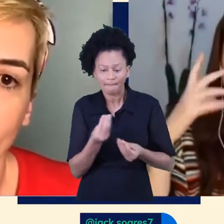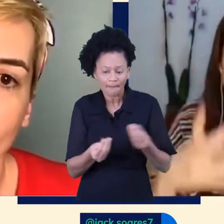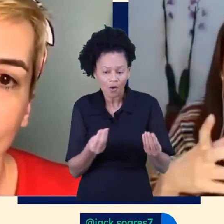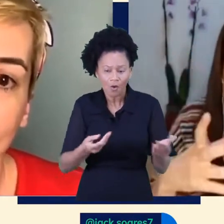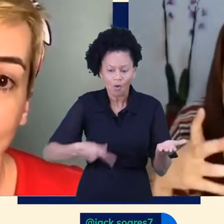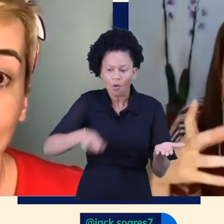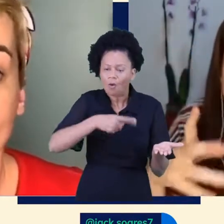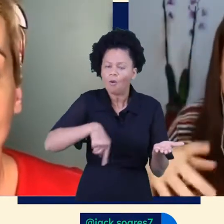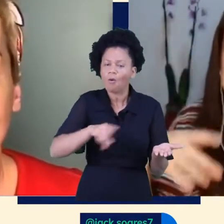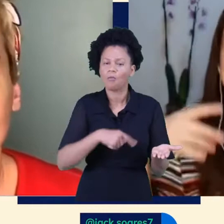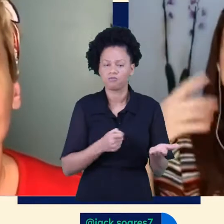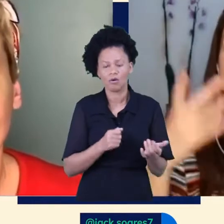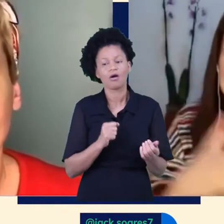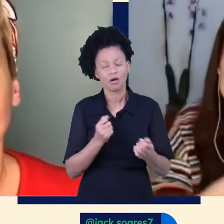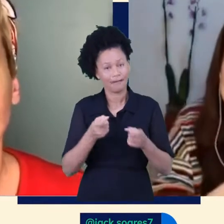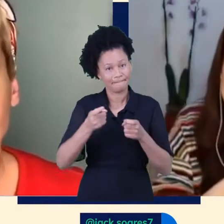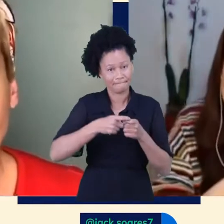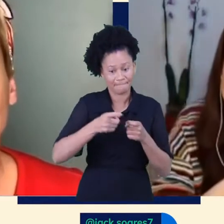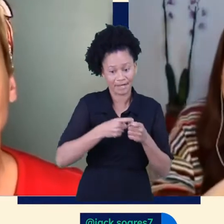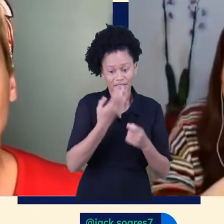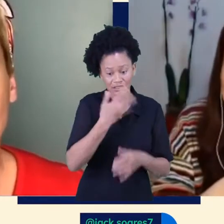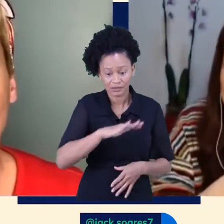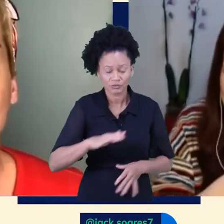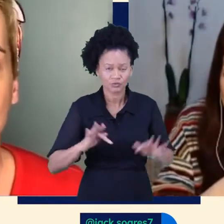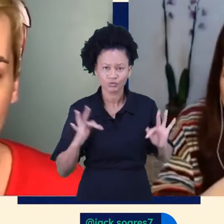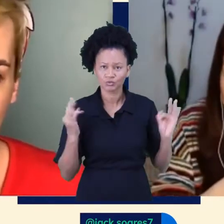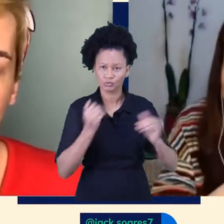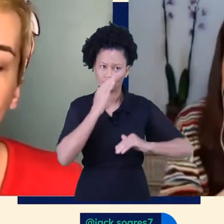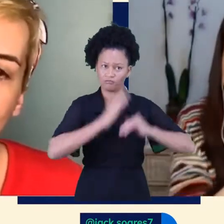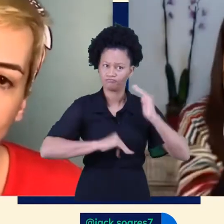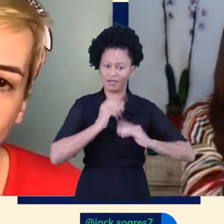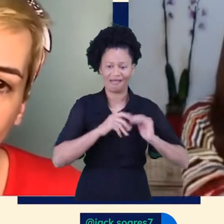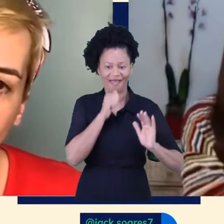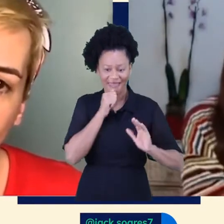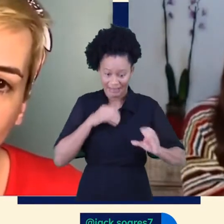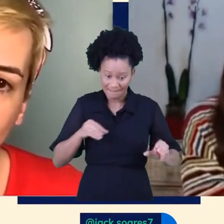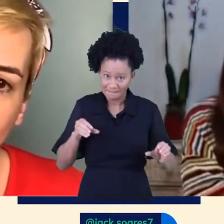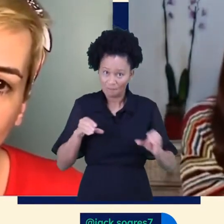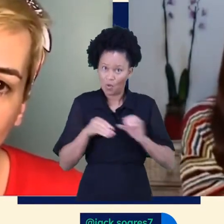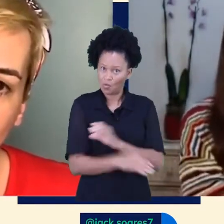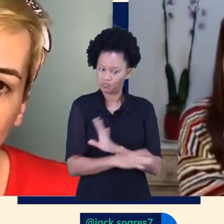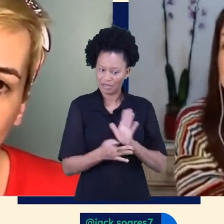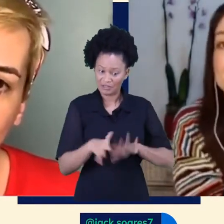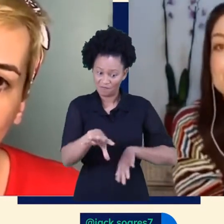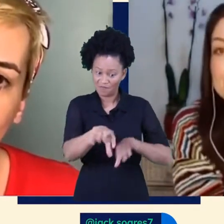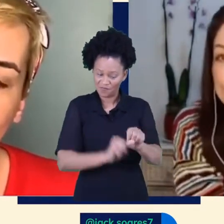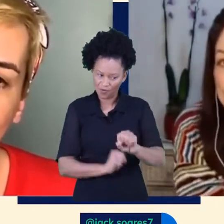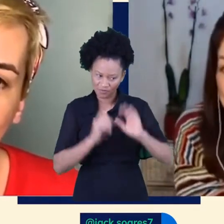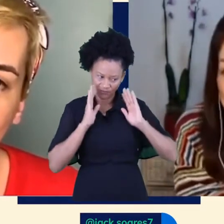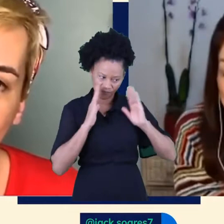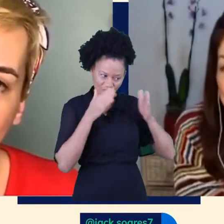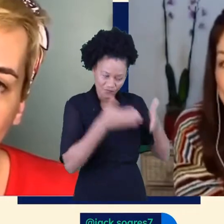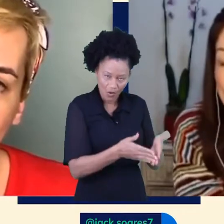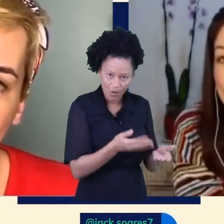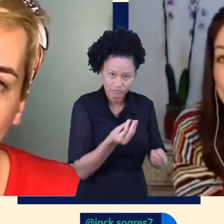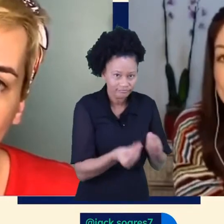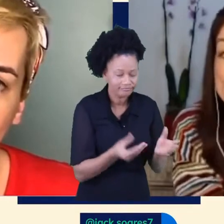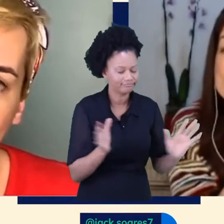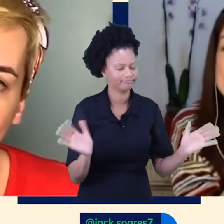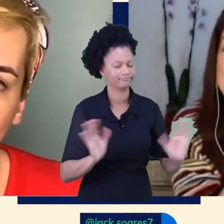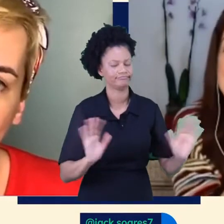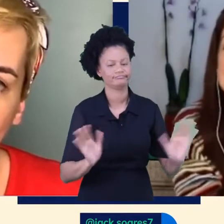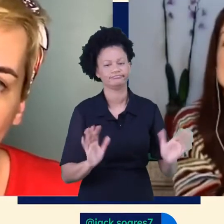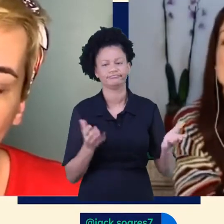profissionais estão preparados ou têm formação para lidar com o tema. Começa pelo pediatra, até porque existe